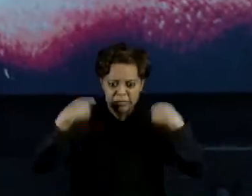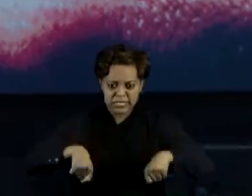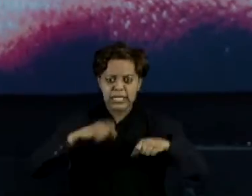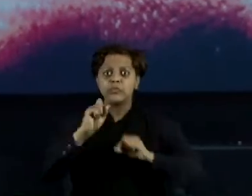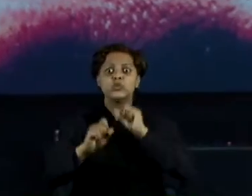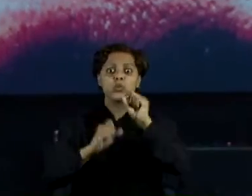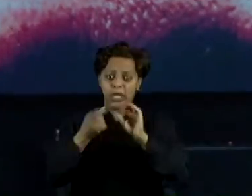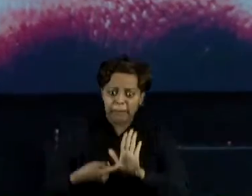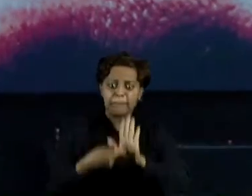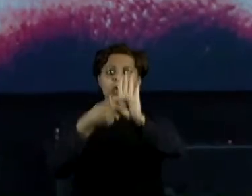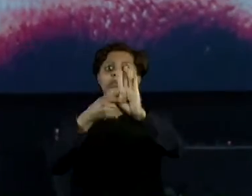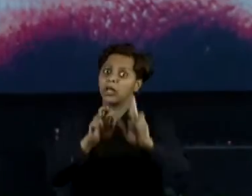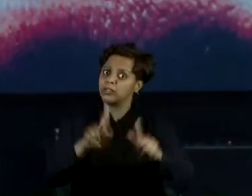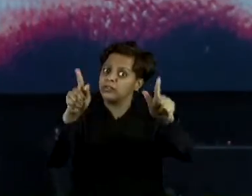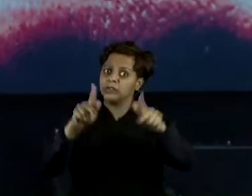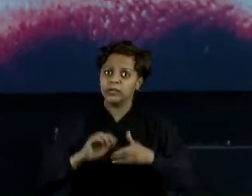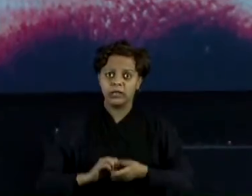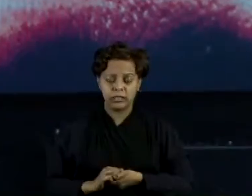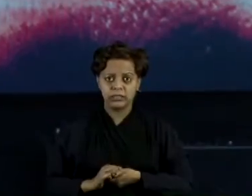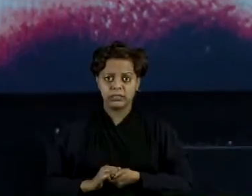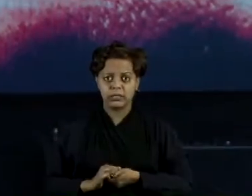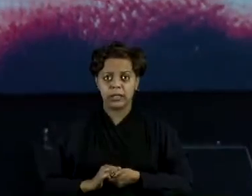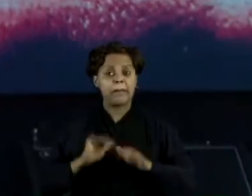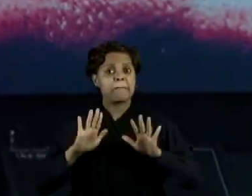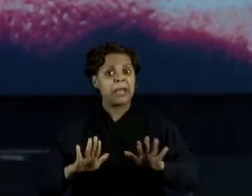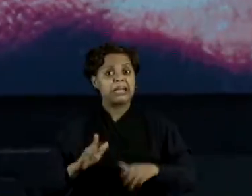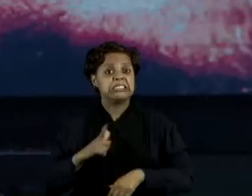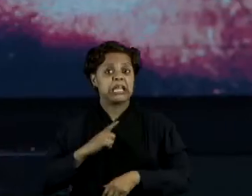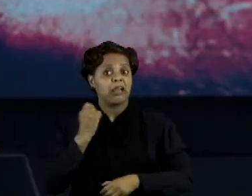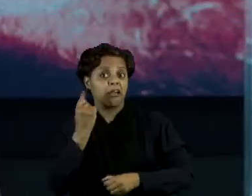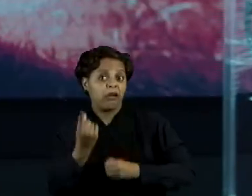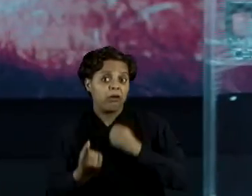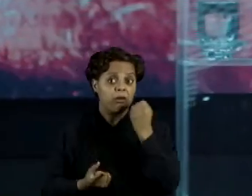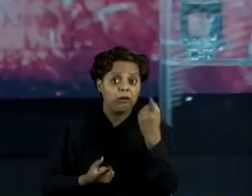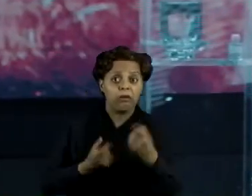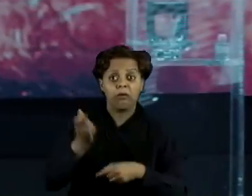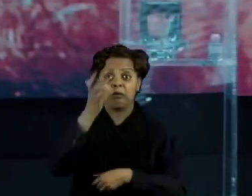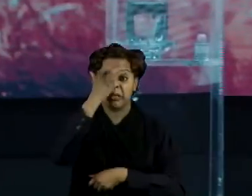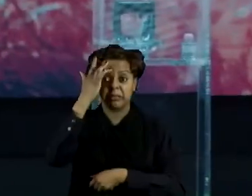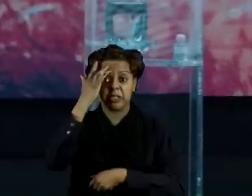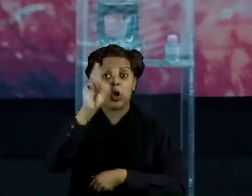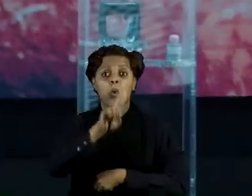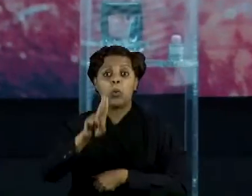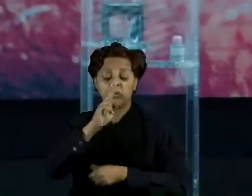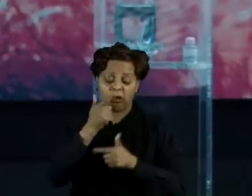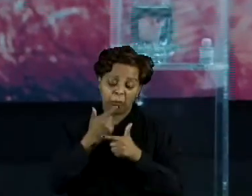igreja. Agora, tem gente que fica usando do problema para